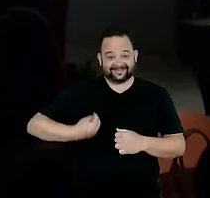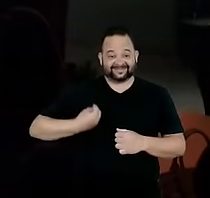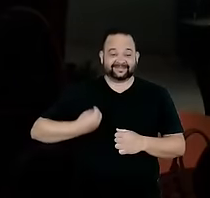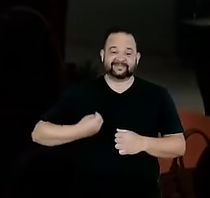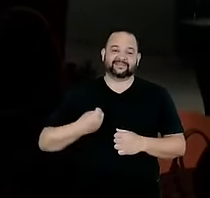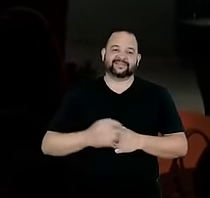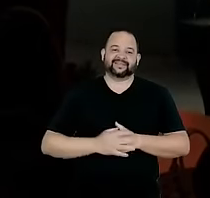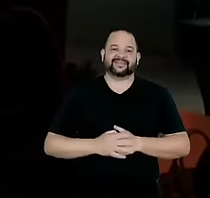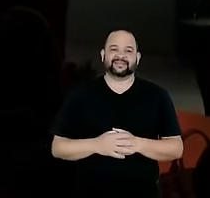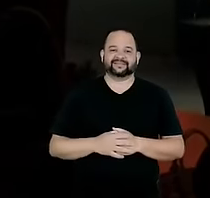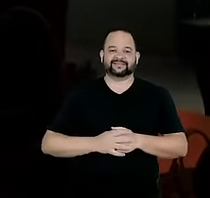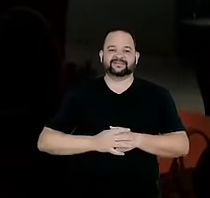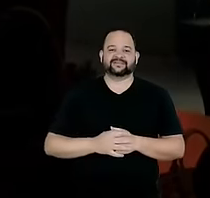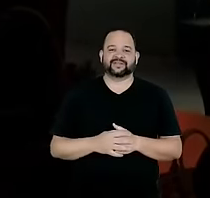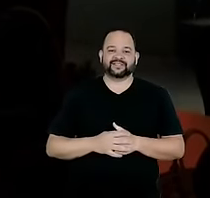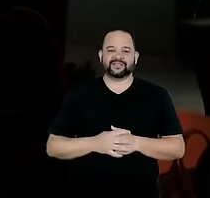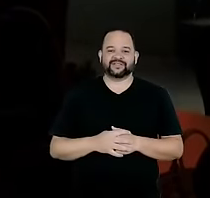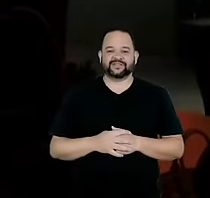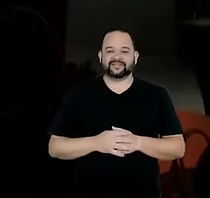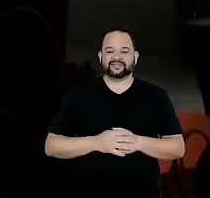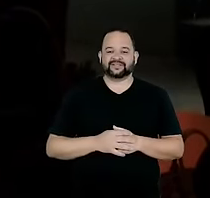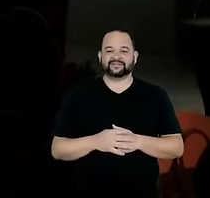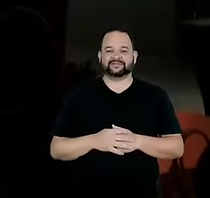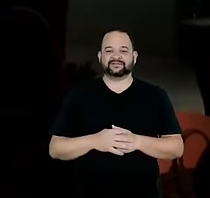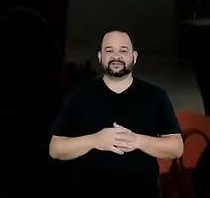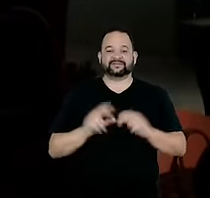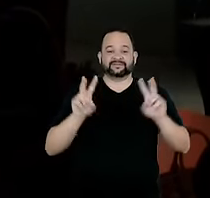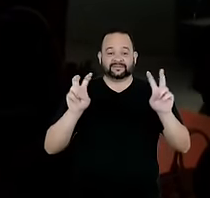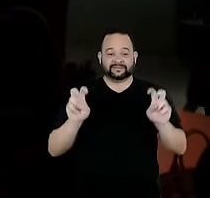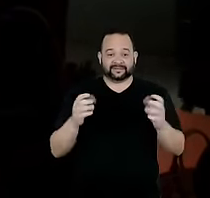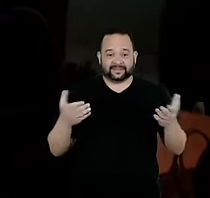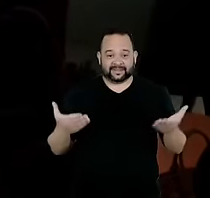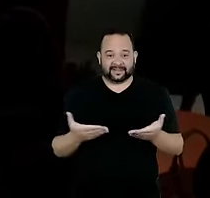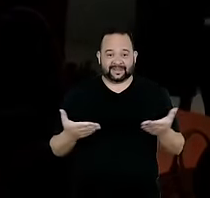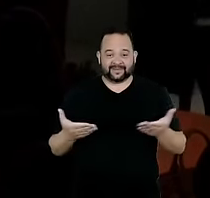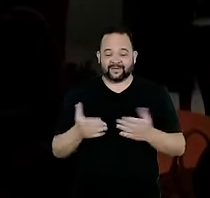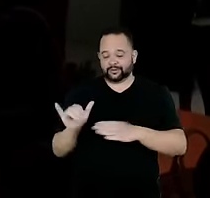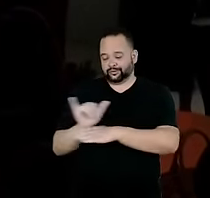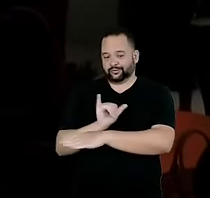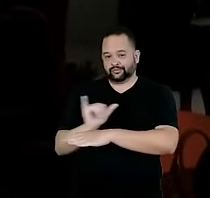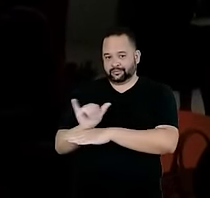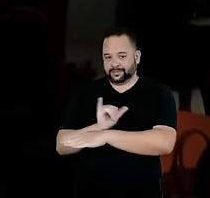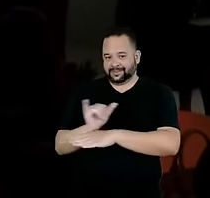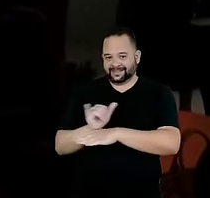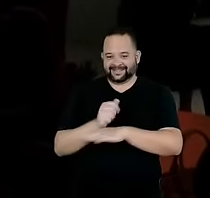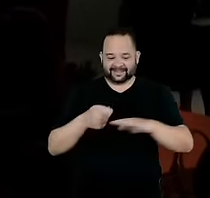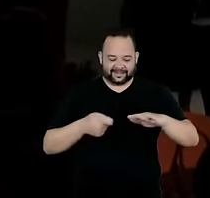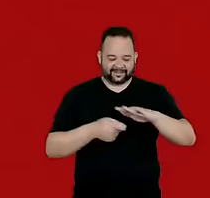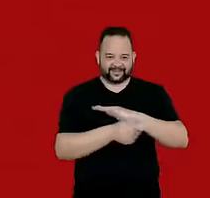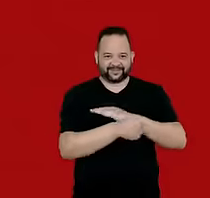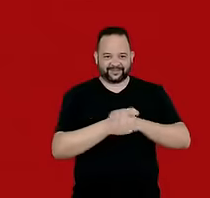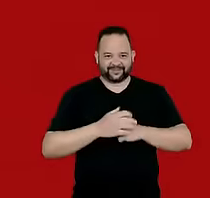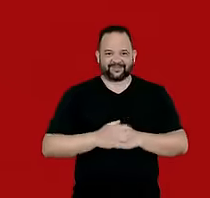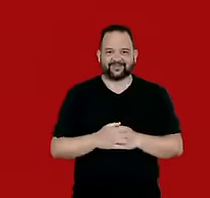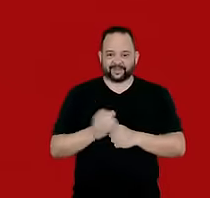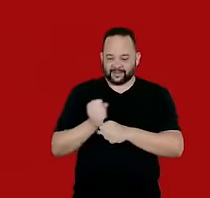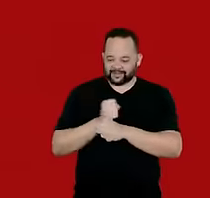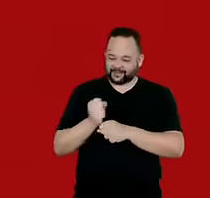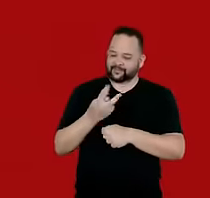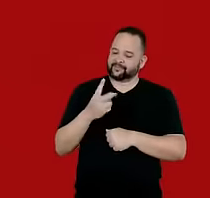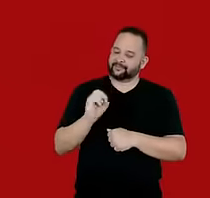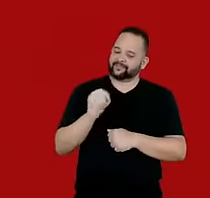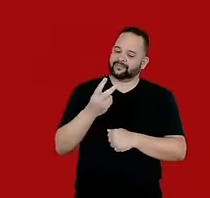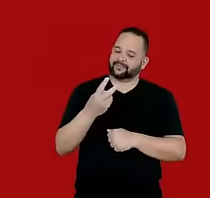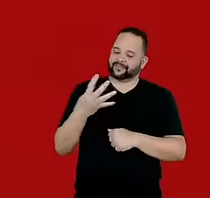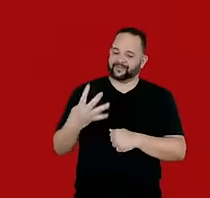Bruno Bom O Tema agora são as estratégias e políticas de investimento para 2024 então para